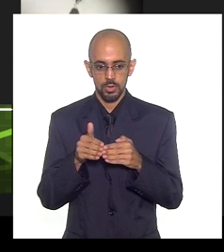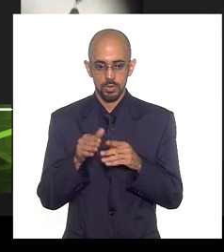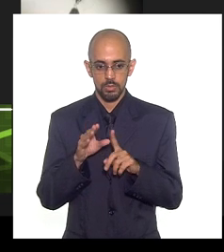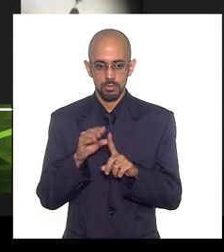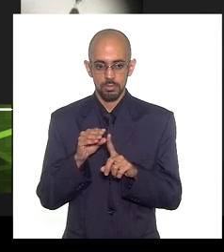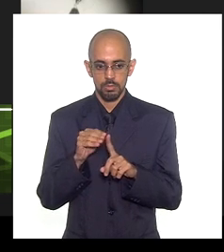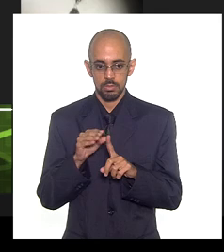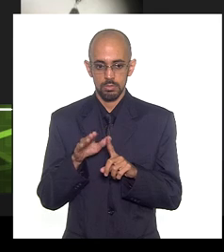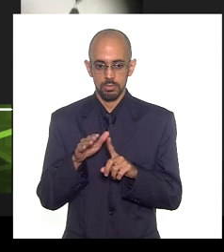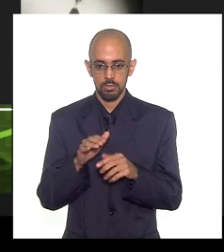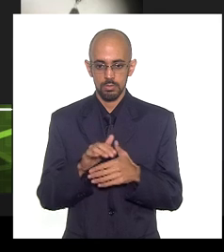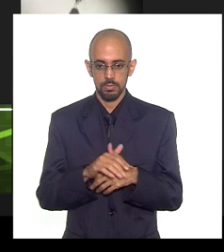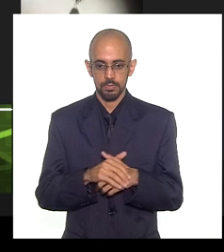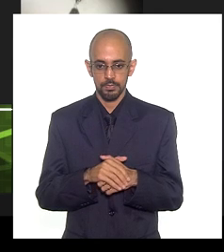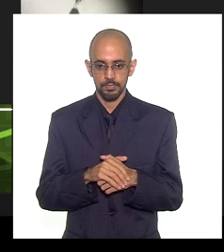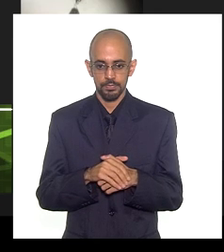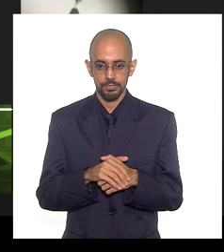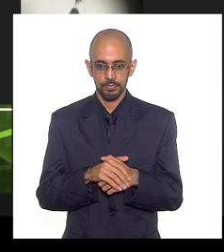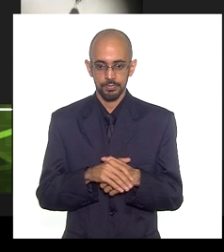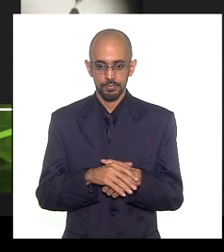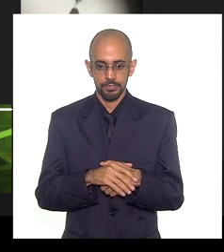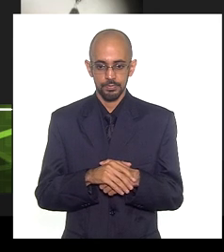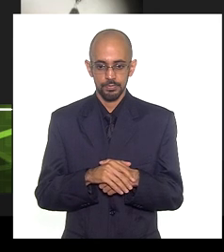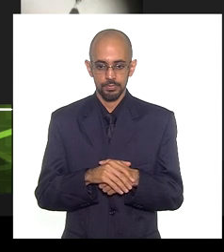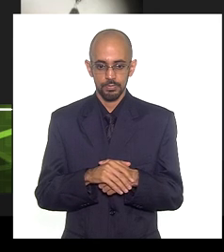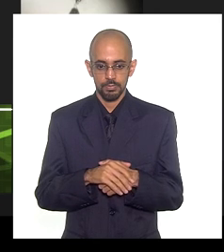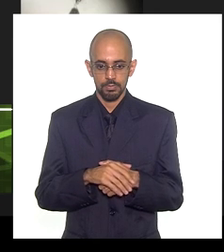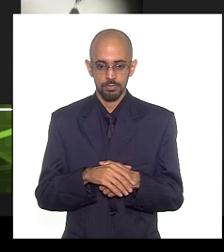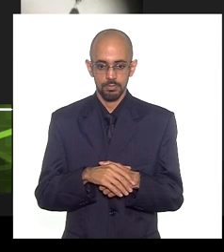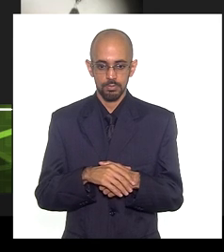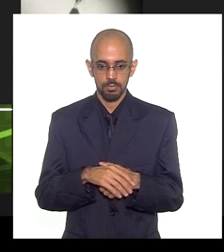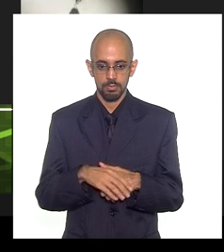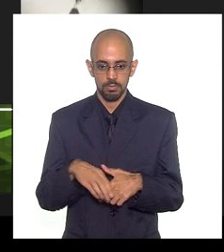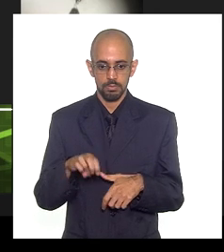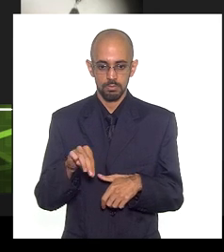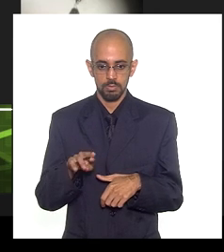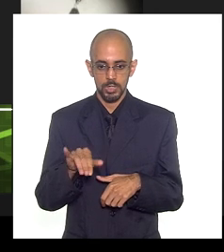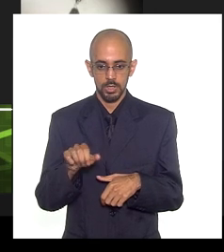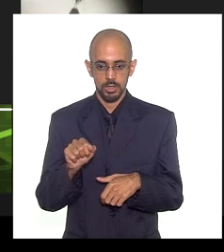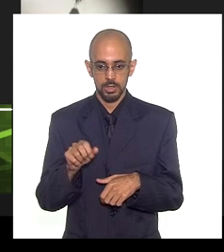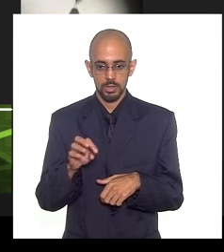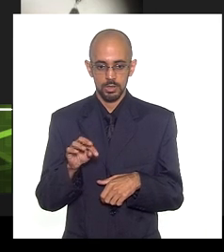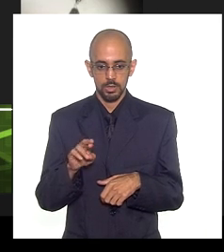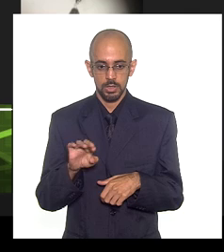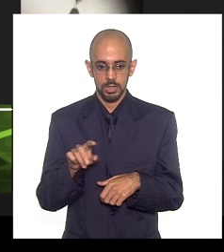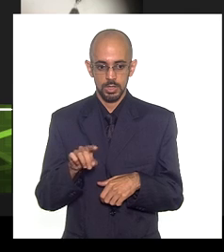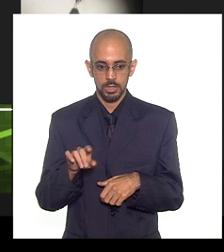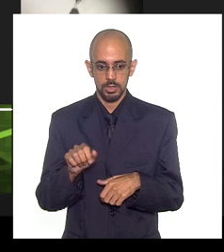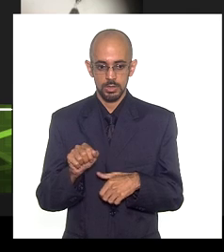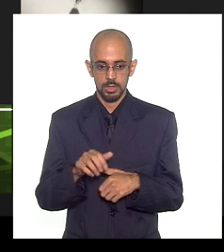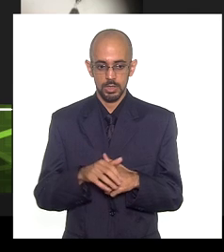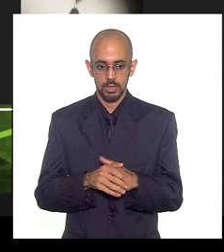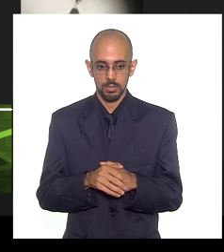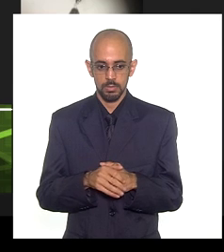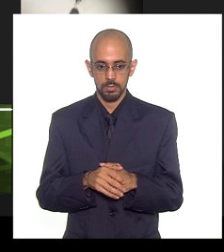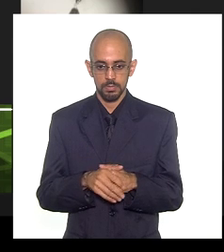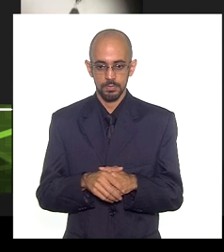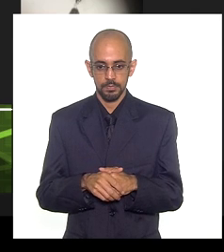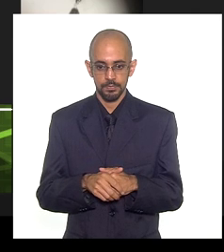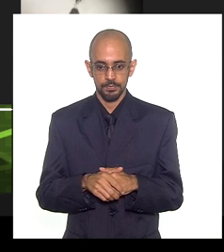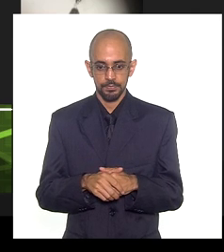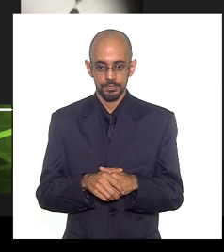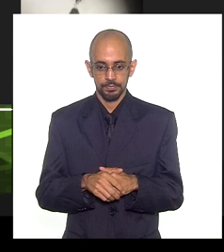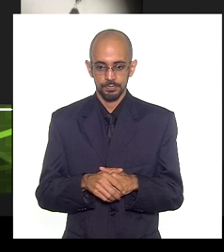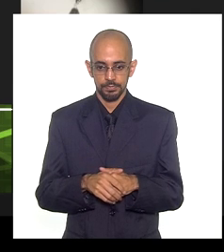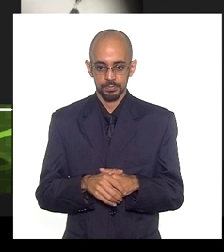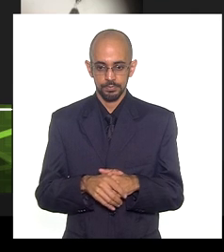a loja mais próxima da minha casa Maria Tereza fechar o microfone por favor como é que eu faço para passar para vocês a receita